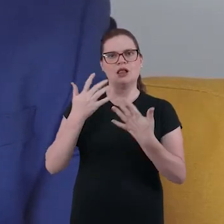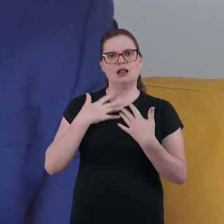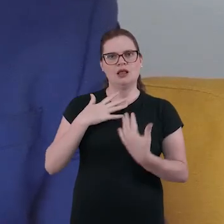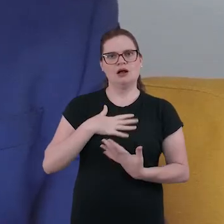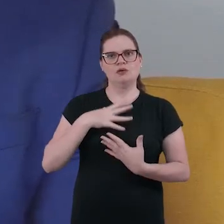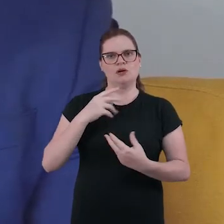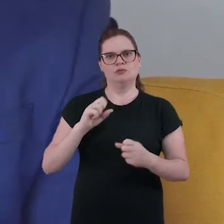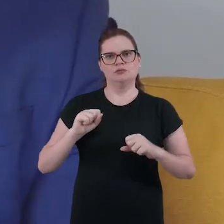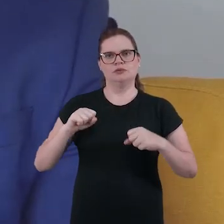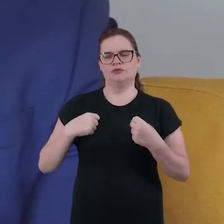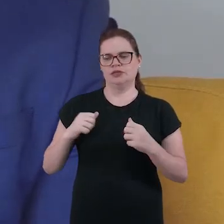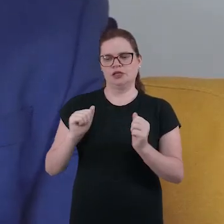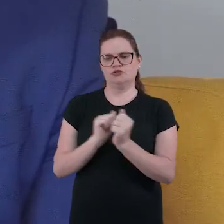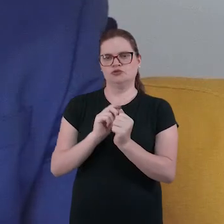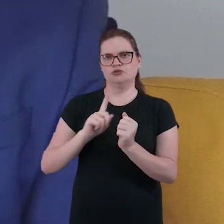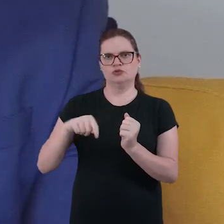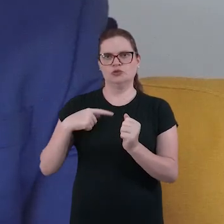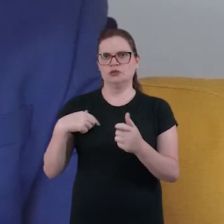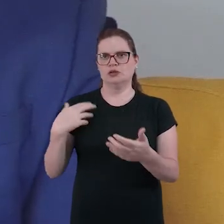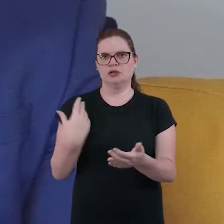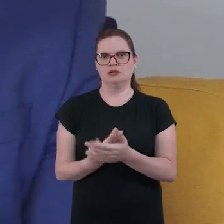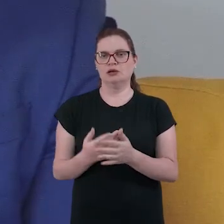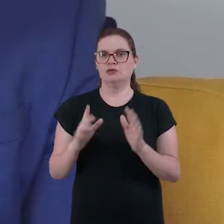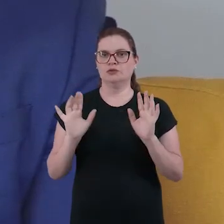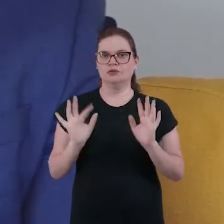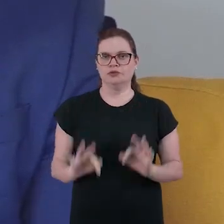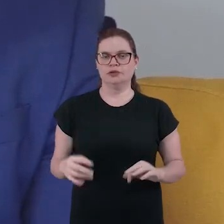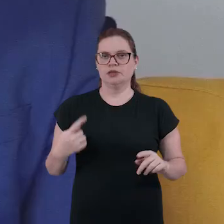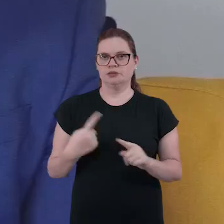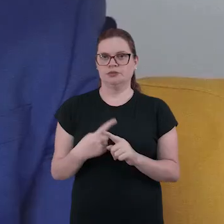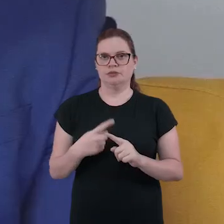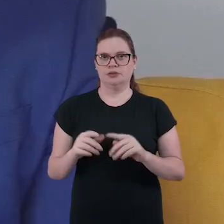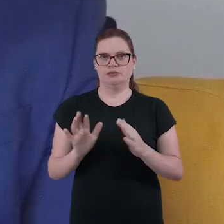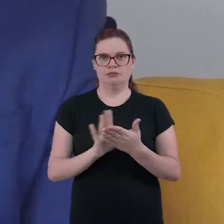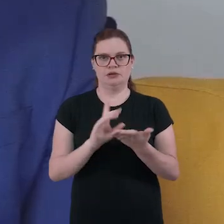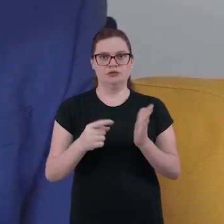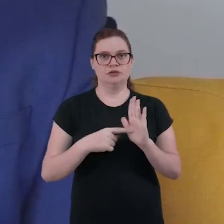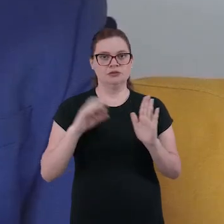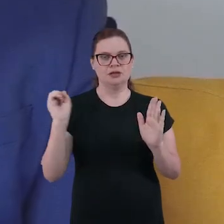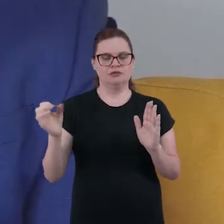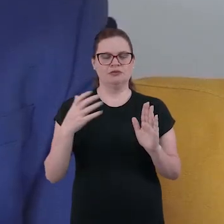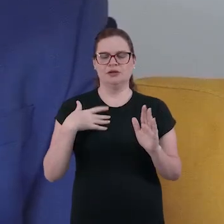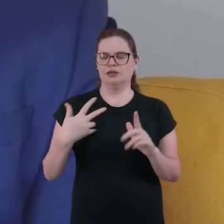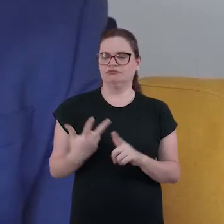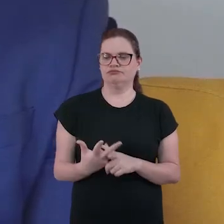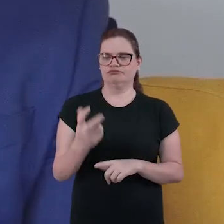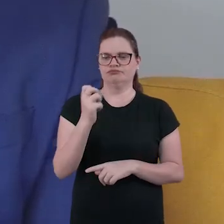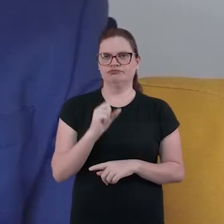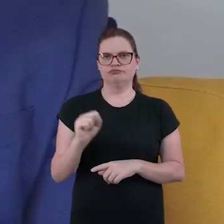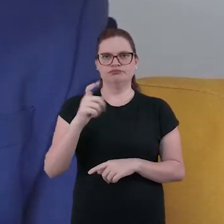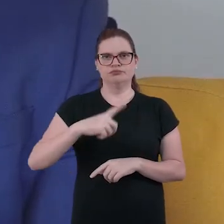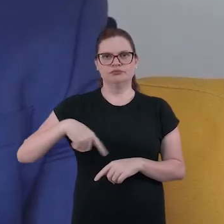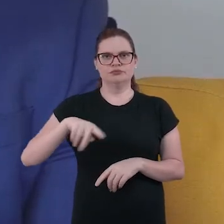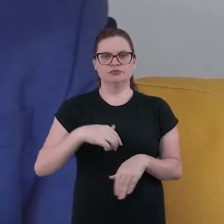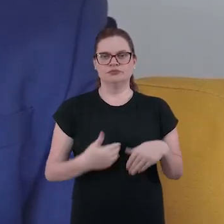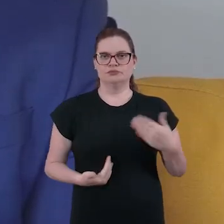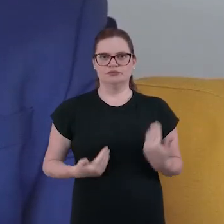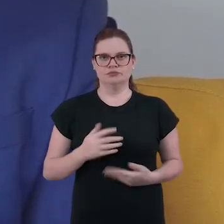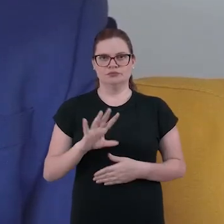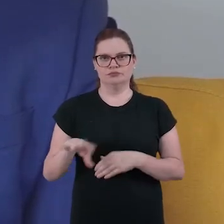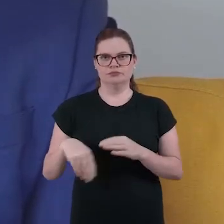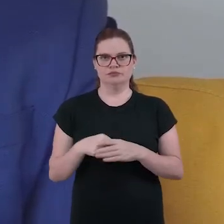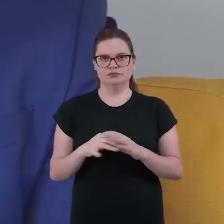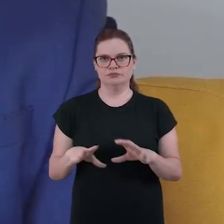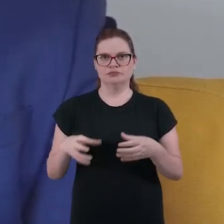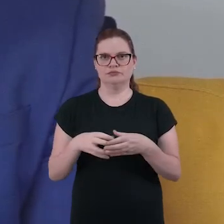até a consumação dos séculos. A abundância de trigo fala da palavra revelada na vida da igreja, que é o corpo de